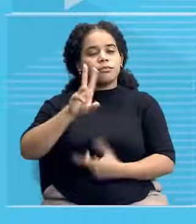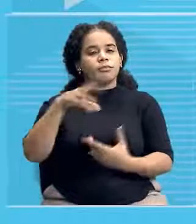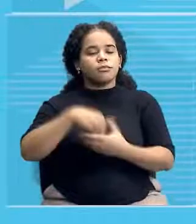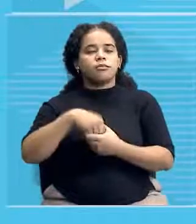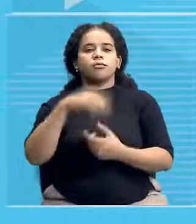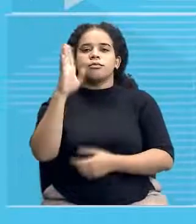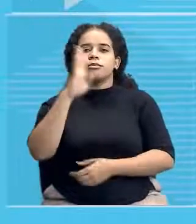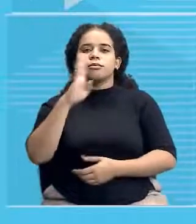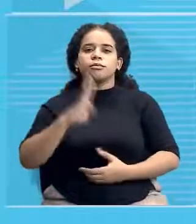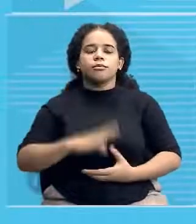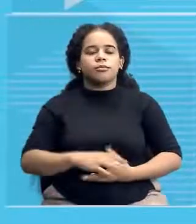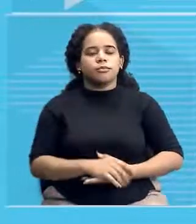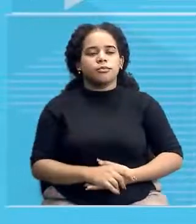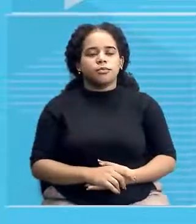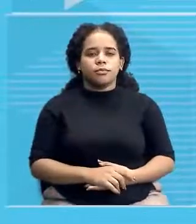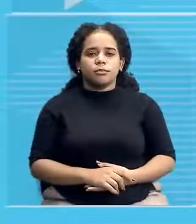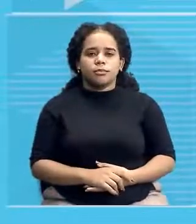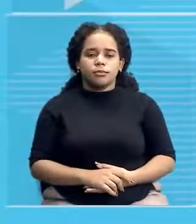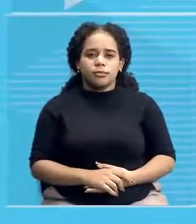brasileiros.